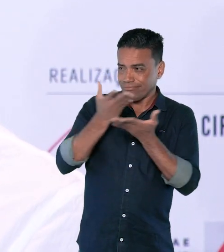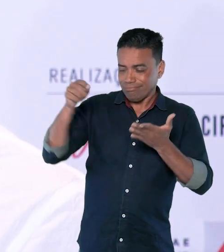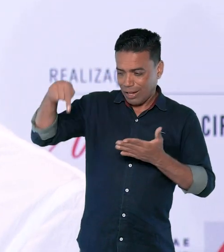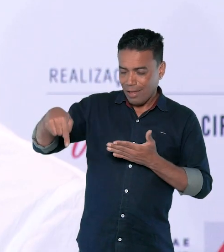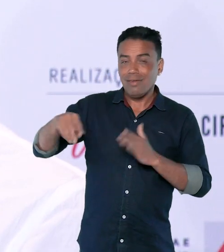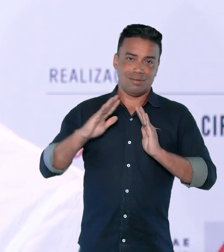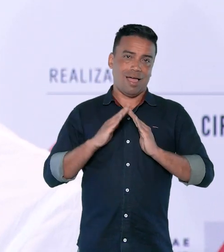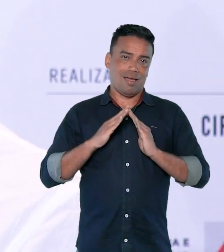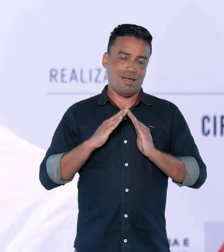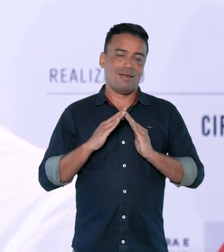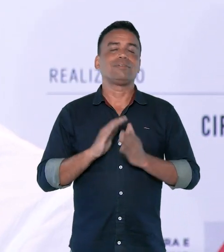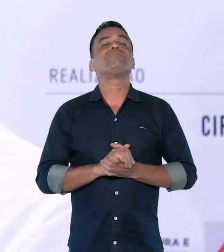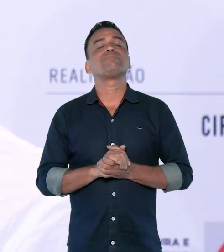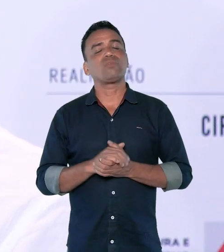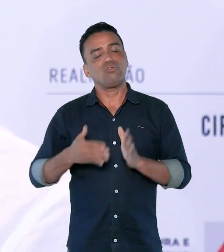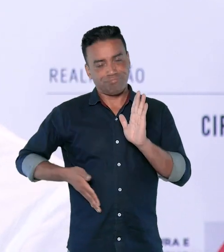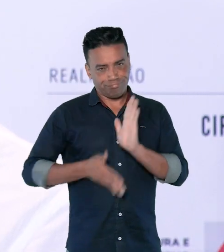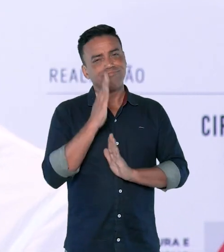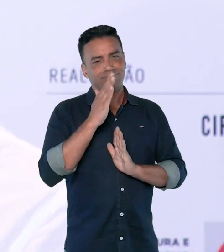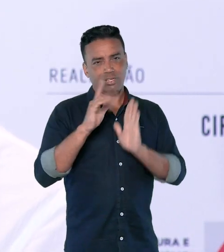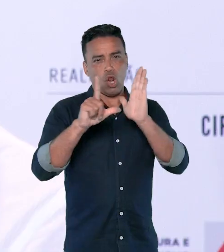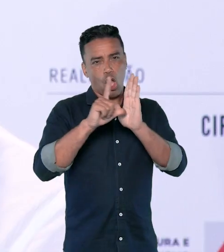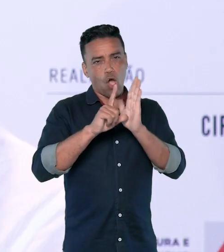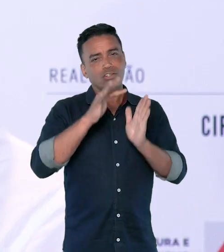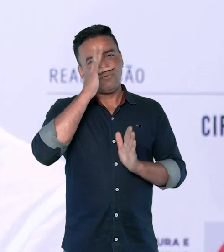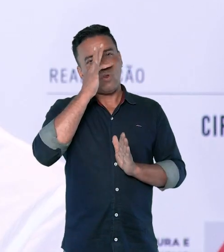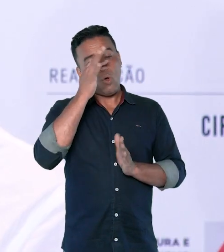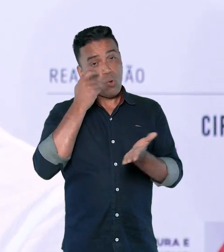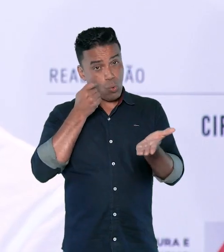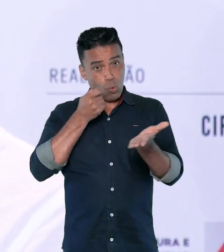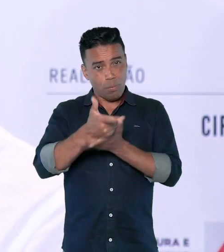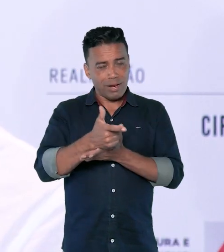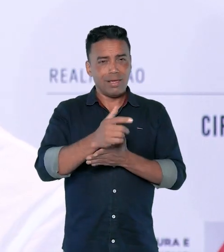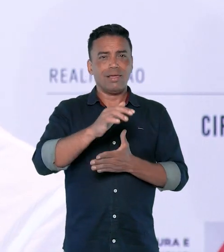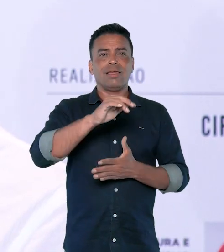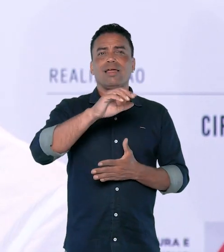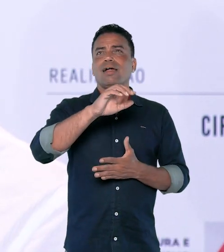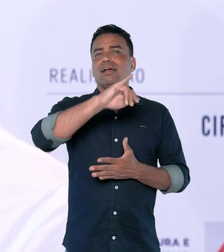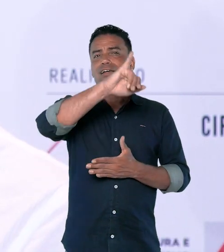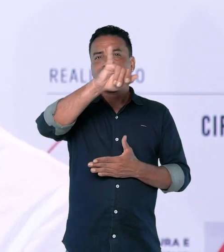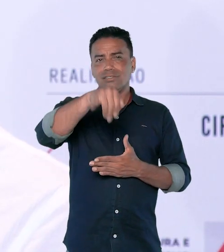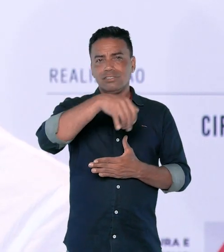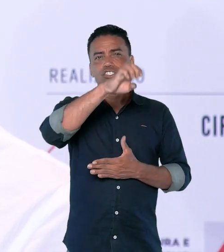né? E aí fui lá na floricultura, comprei gérberas, que eu